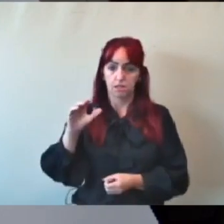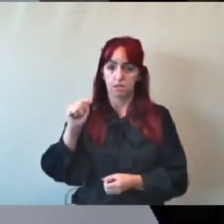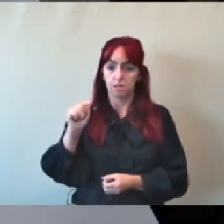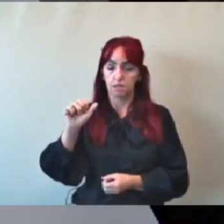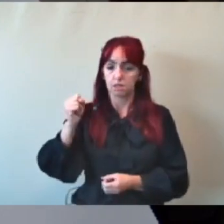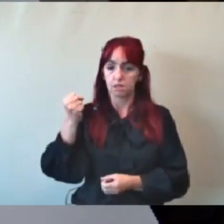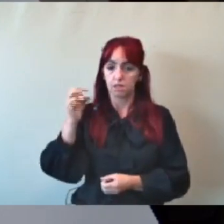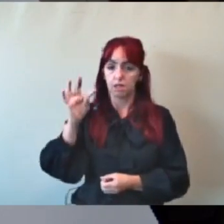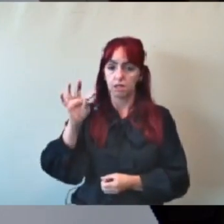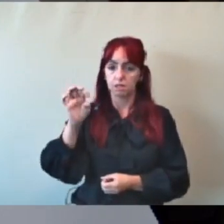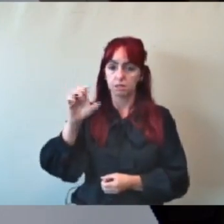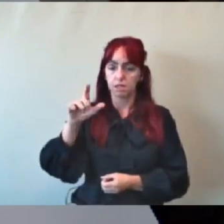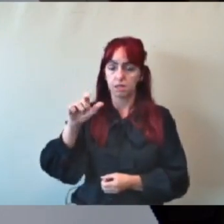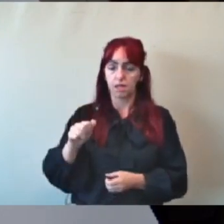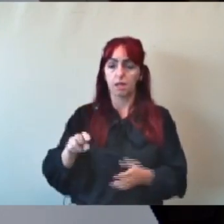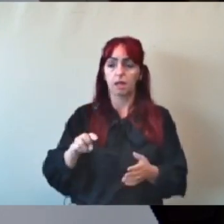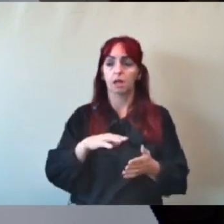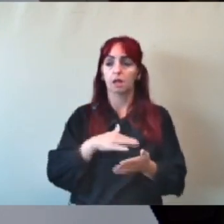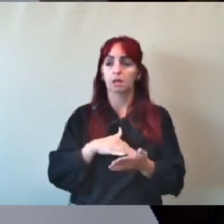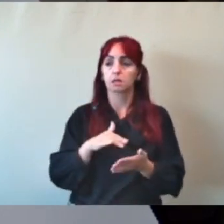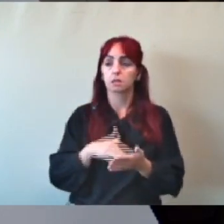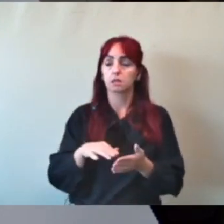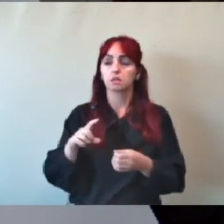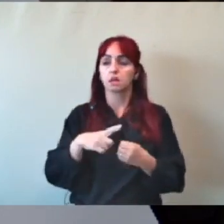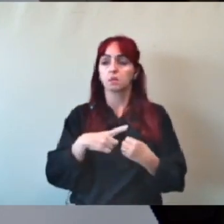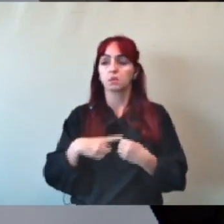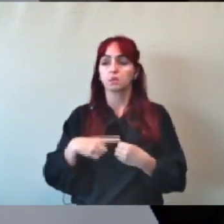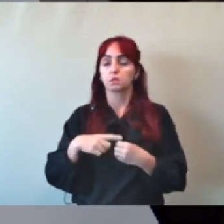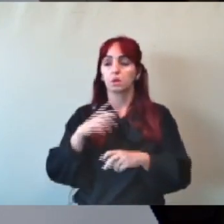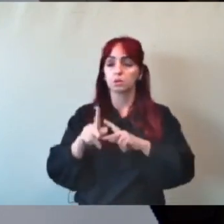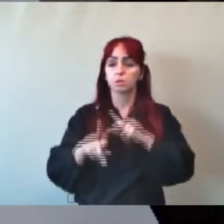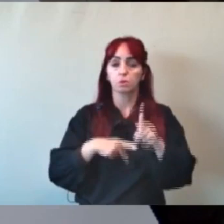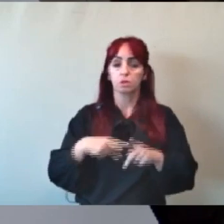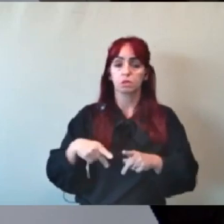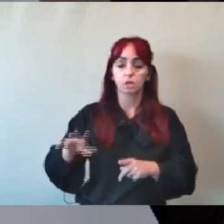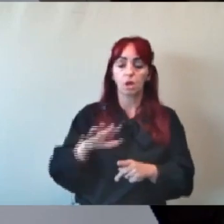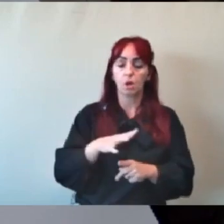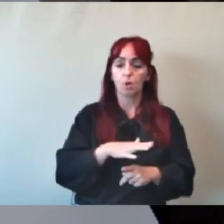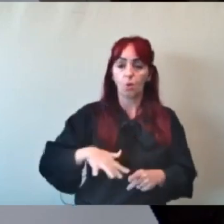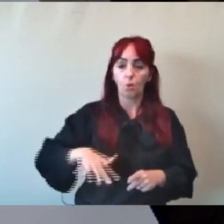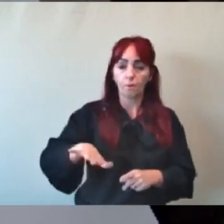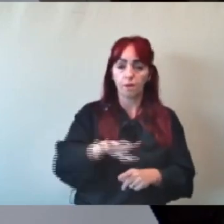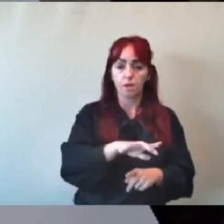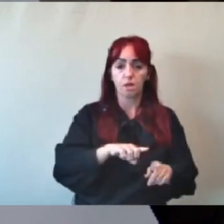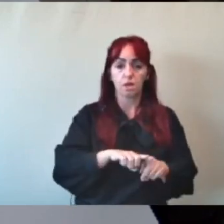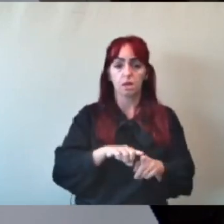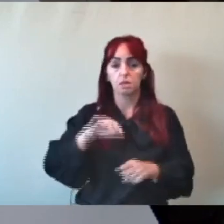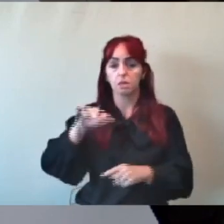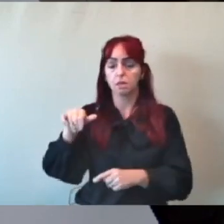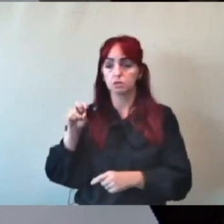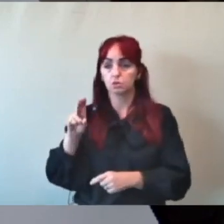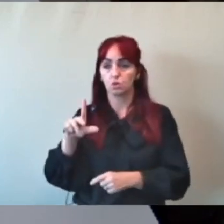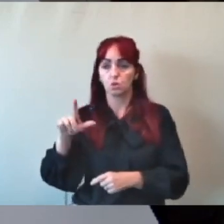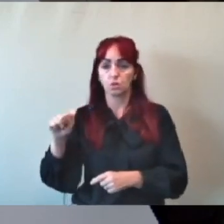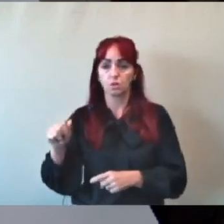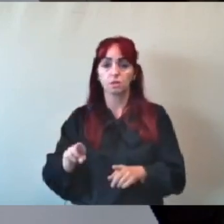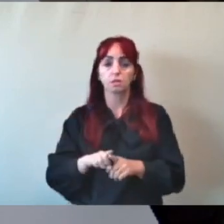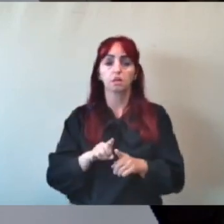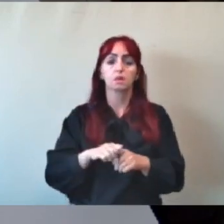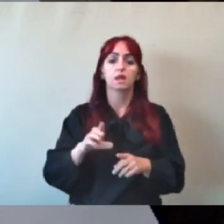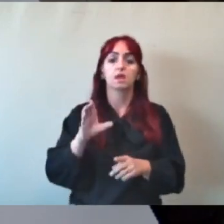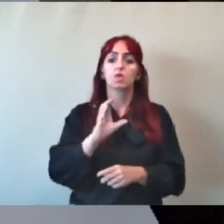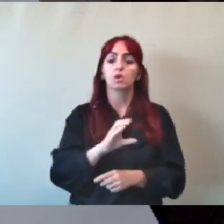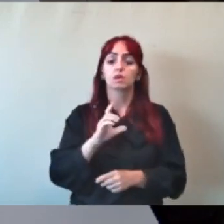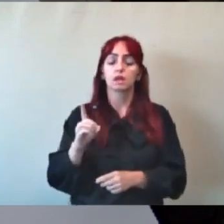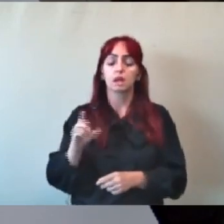política urbana, João Antônio Fleury, BH Trans, Júlia Costa Coelho, coordenador regional Noroeste, Felipe Santos